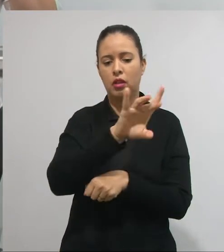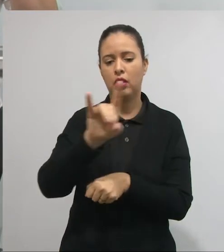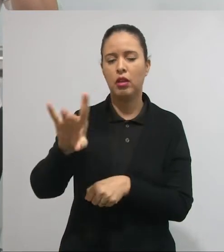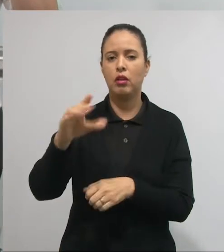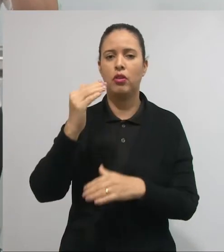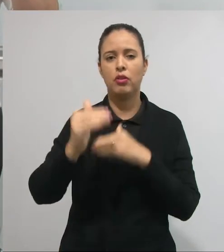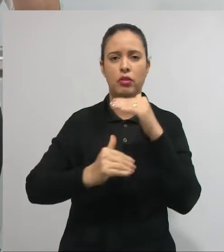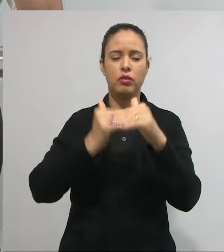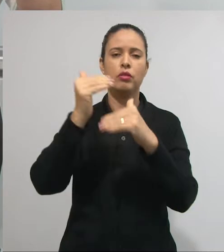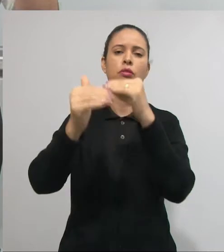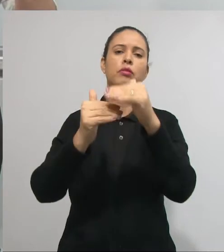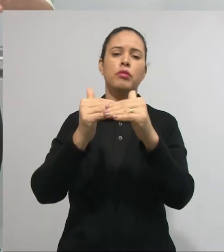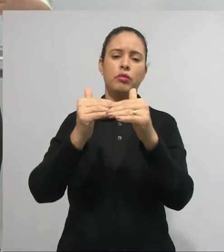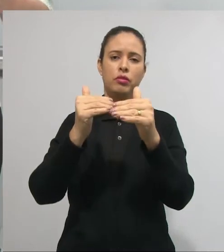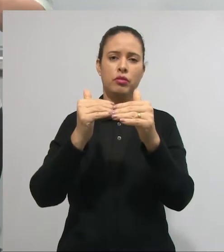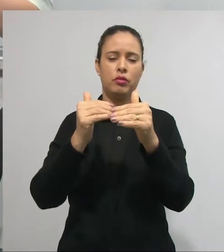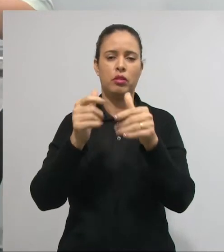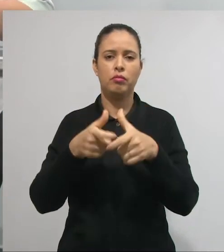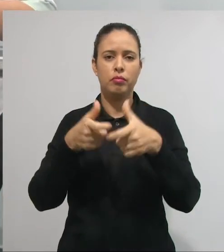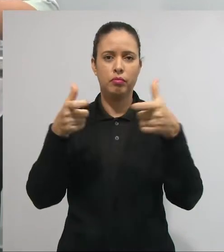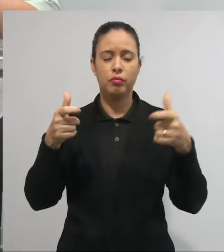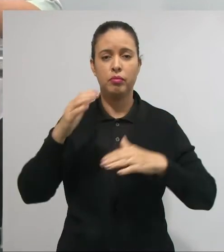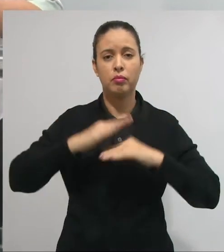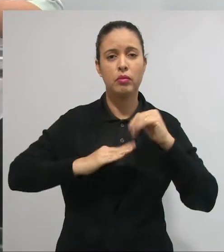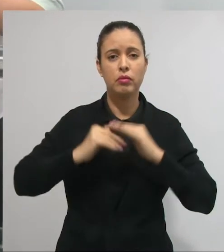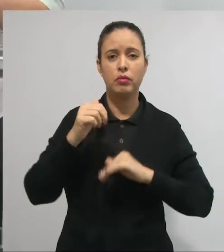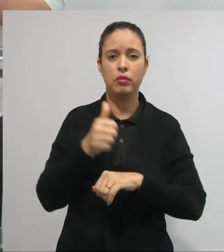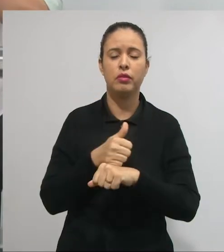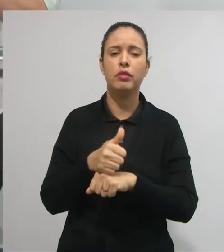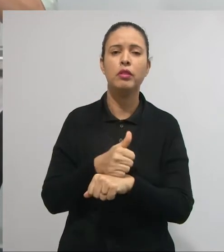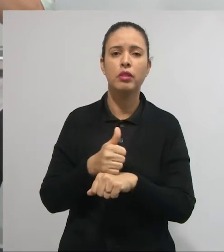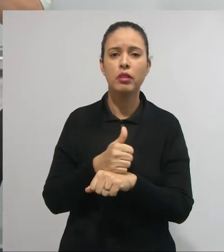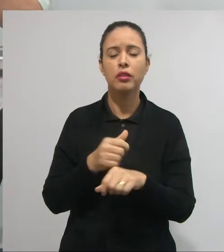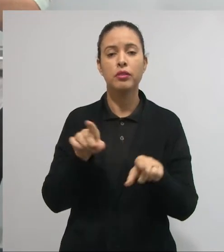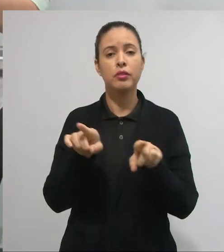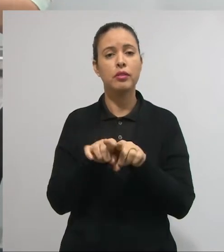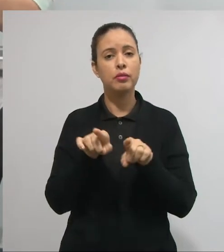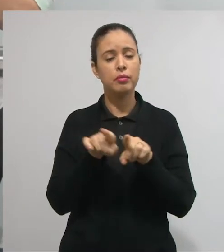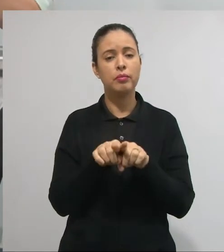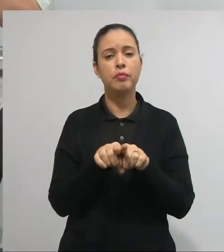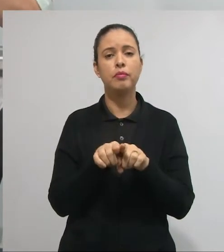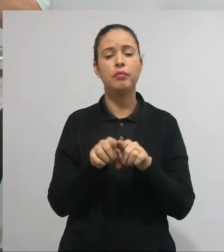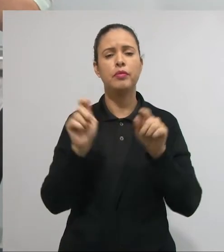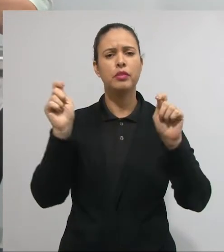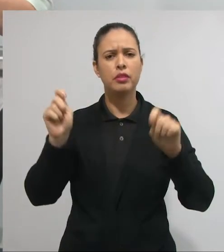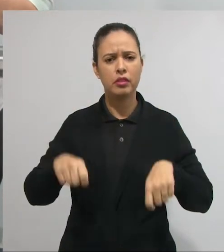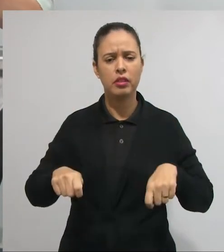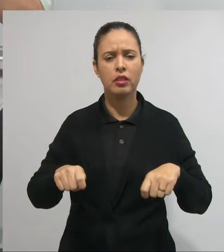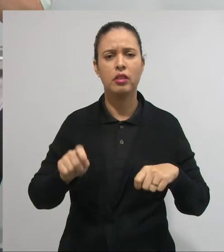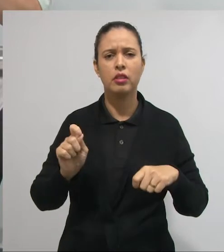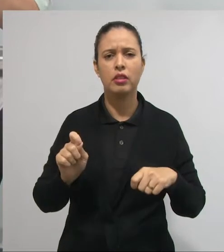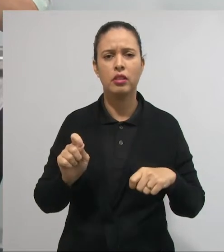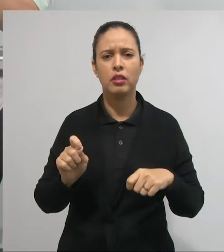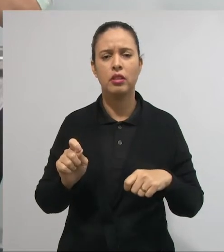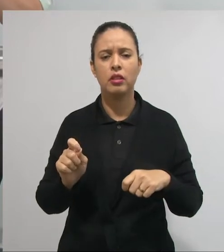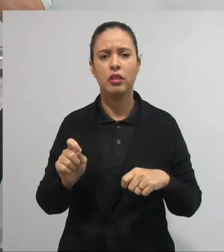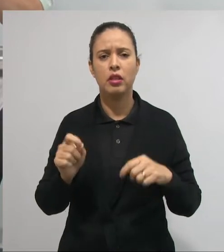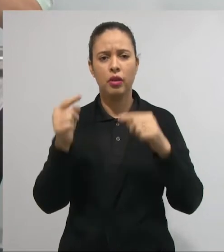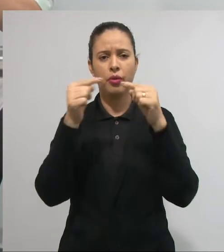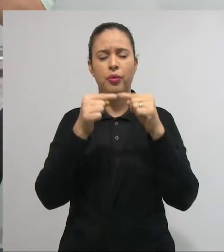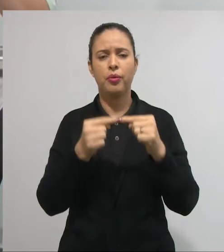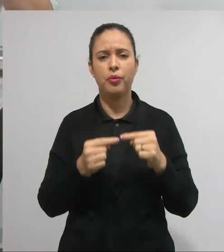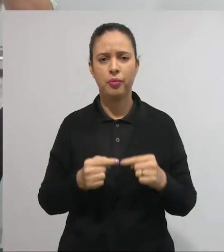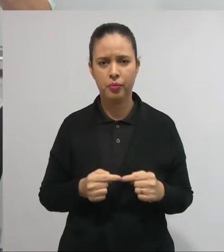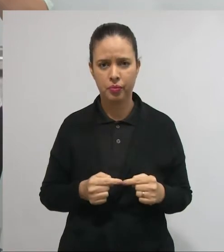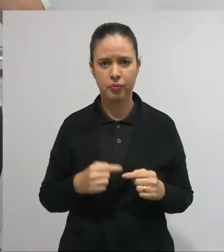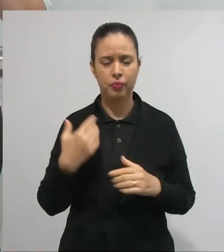sobre seu crescimento profissional e que tudo isso possa ser também conciliado